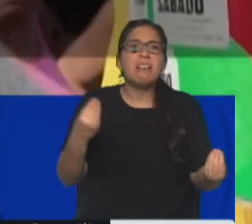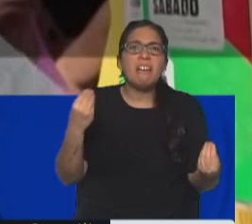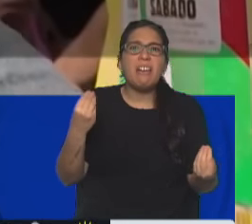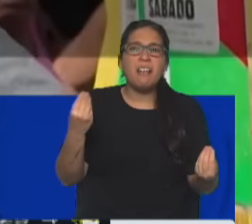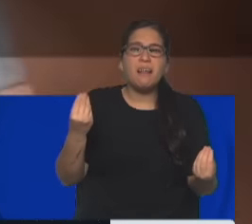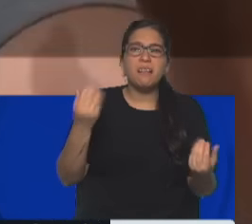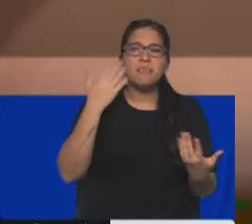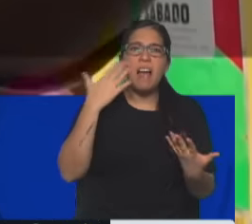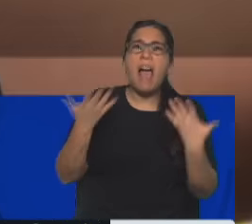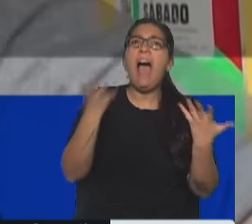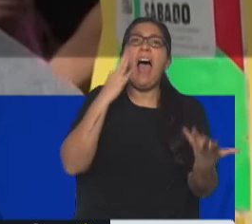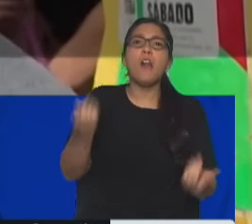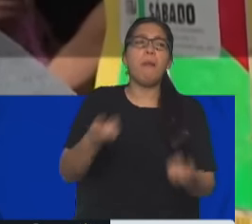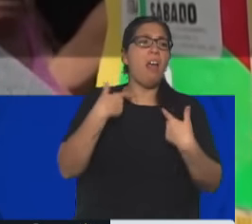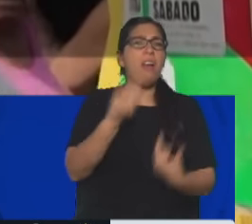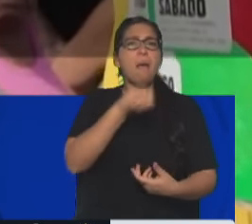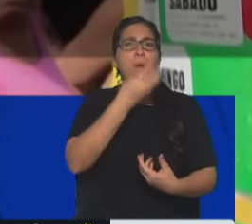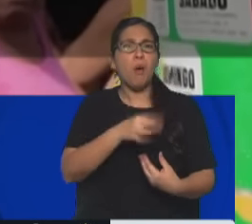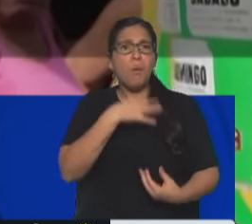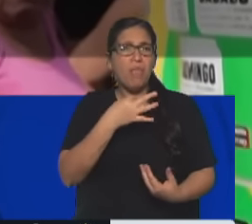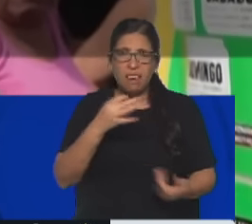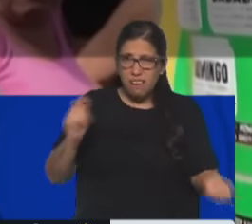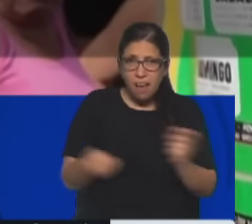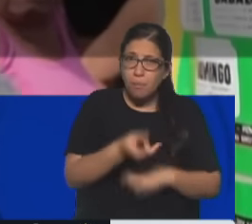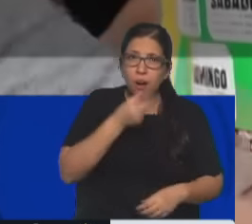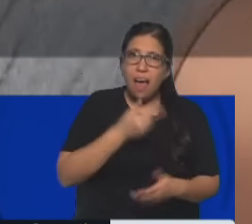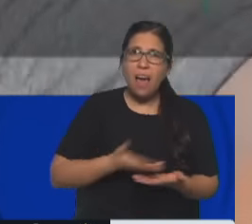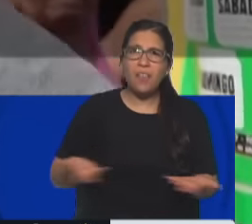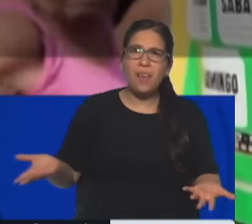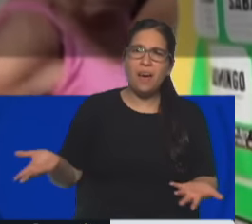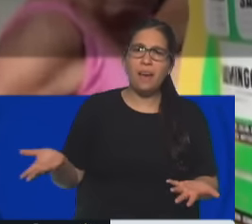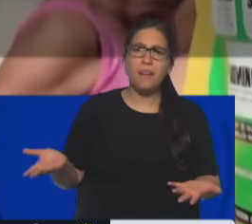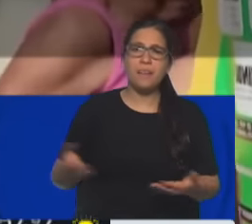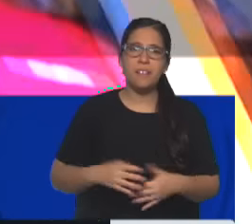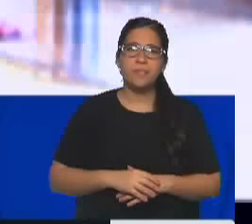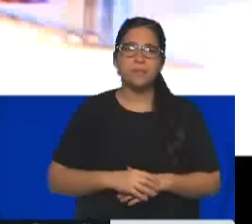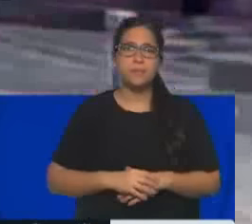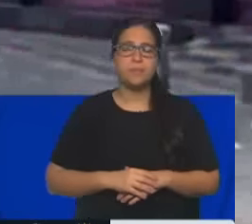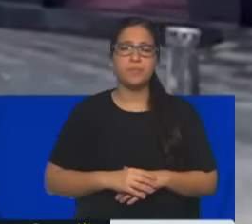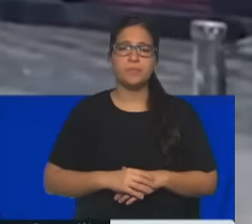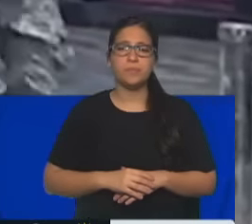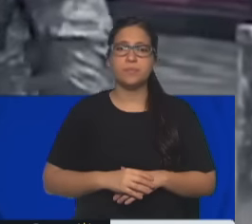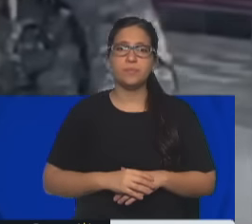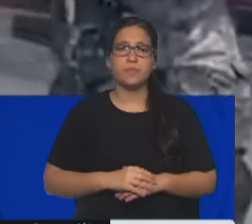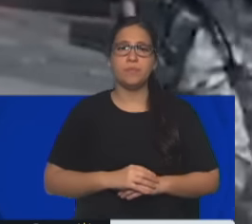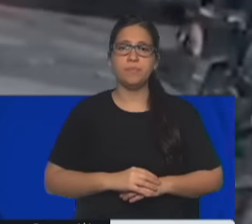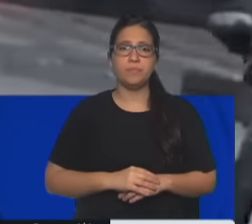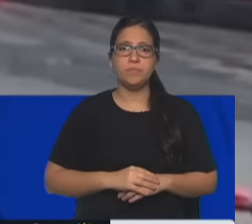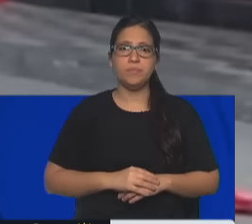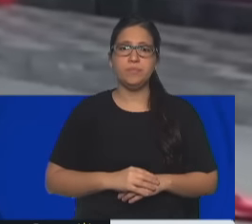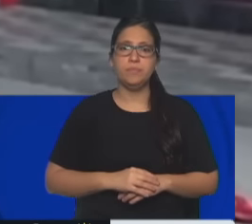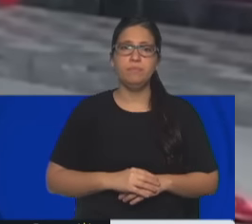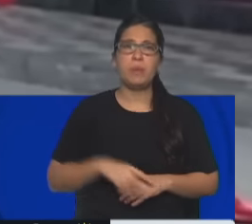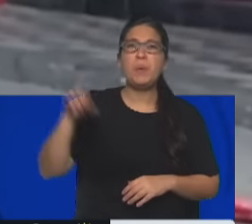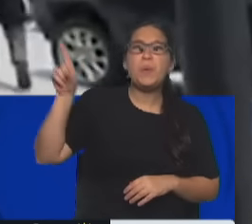coisa de melhoria aí para os jovens? Para mudar a vida dos jovens? Não mudaram nada, pô. El detonante